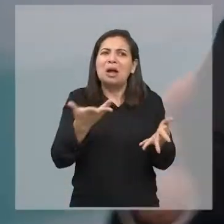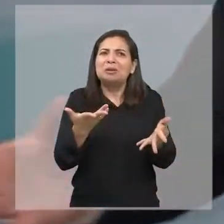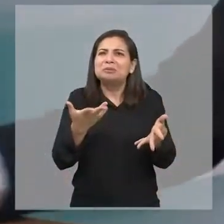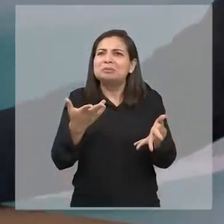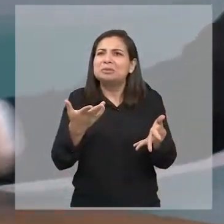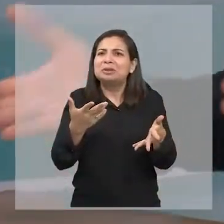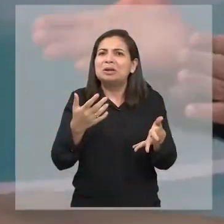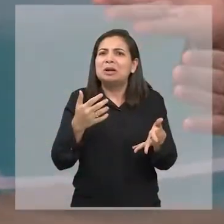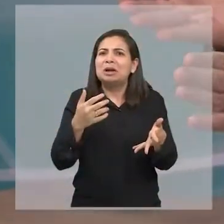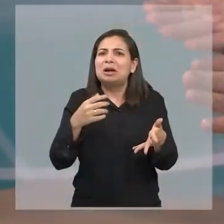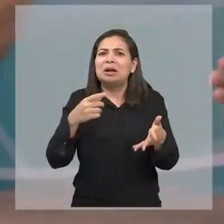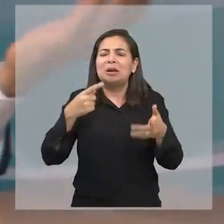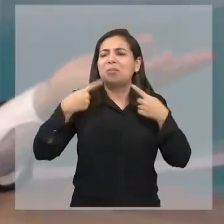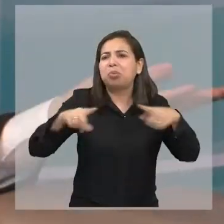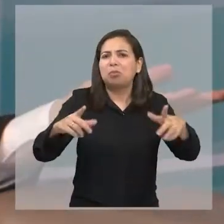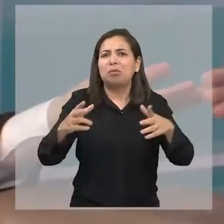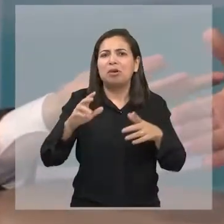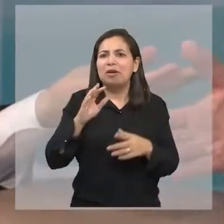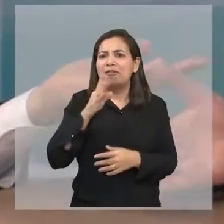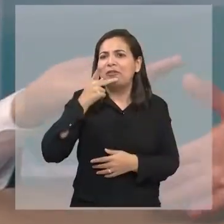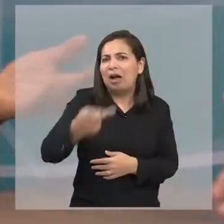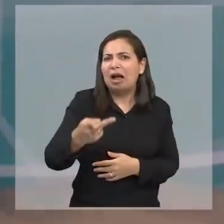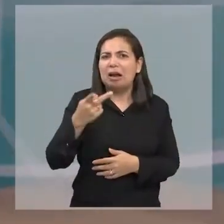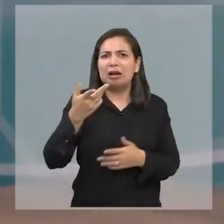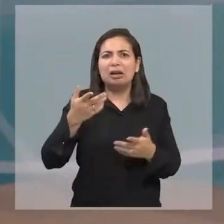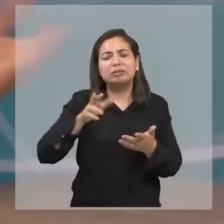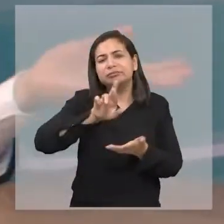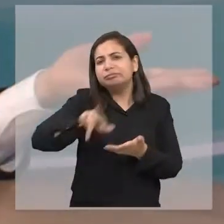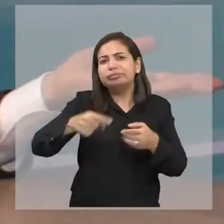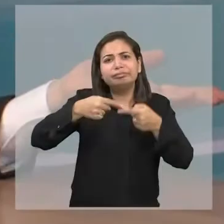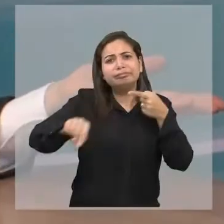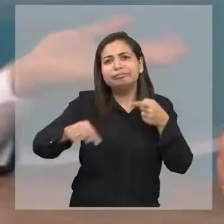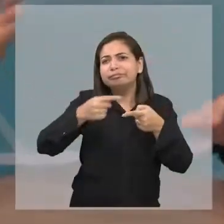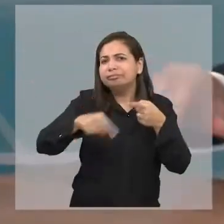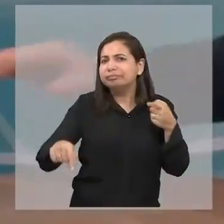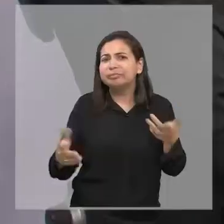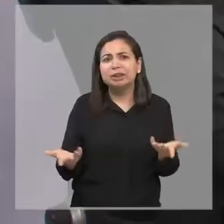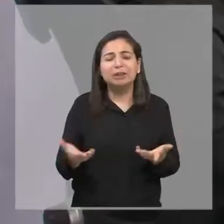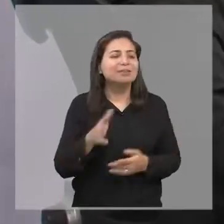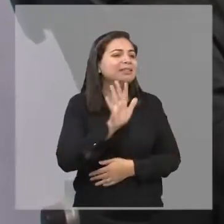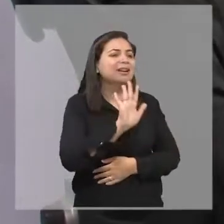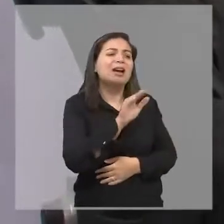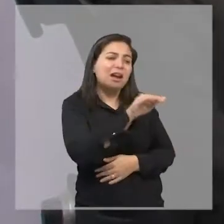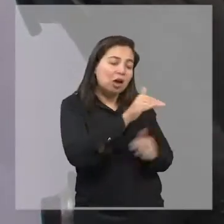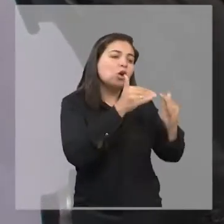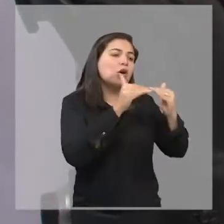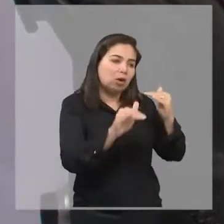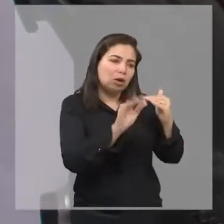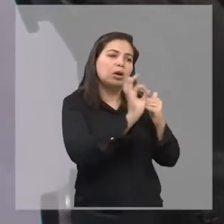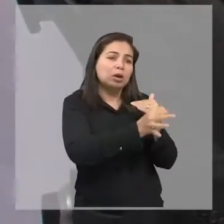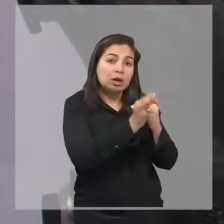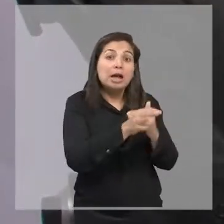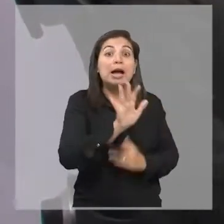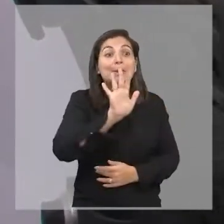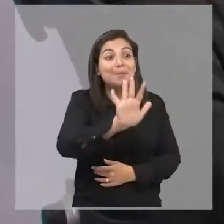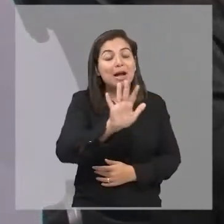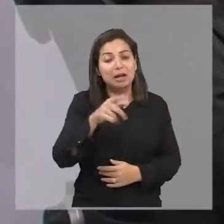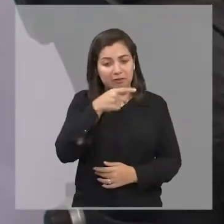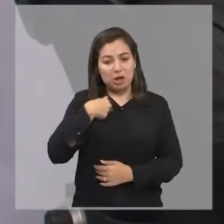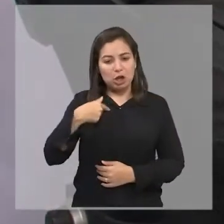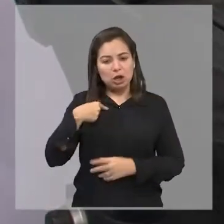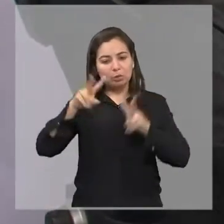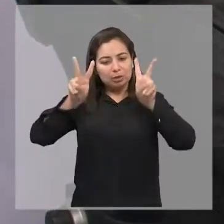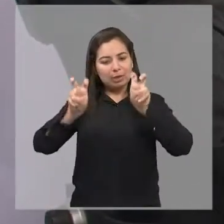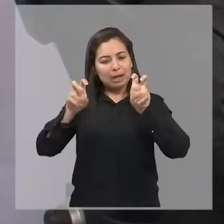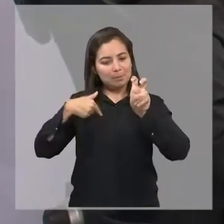Não estou atacando, não. Você está Você está se sentindo atacado. Não, é porque a gente estou tá discordando de você, mas não estou atacando. discorde, você tem todo direito. Agora, quando a gente fala uma coisa, você